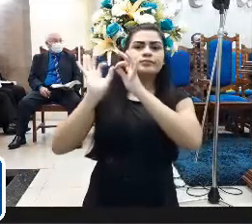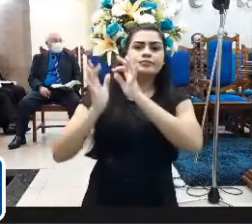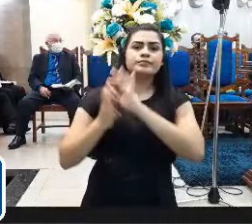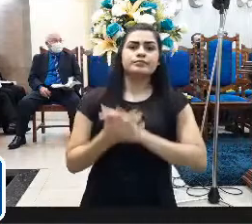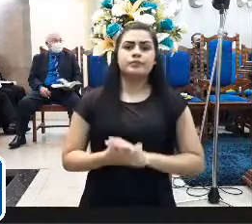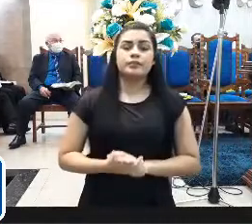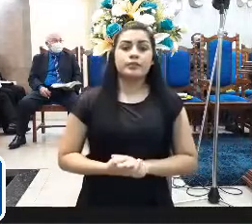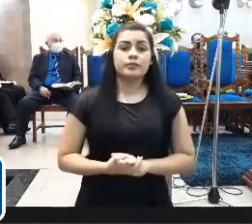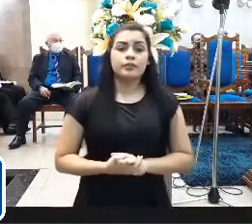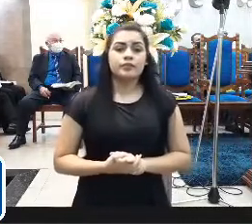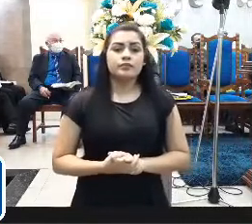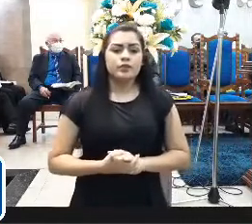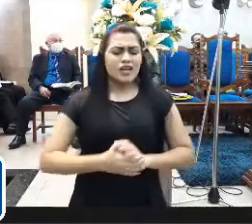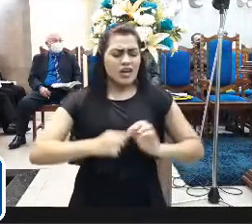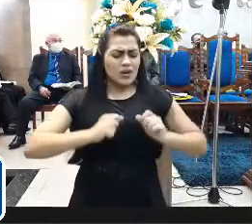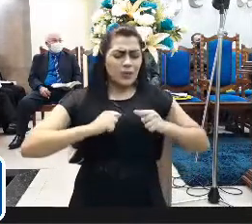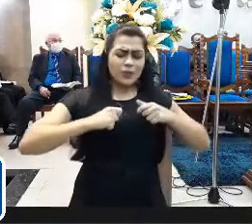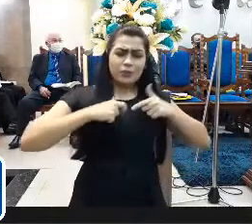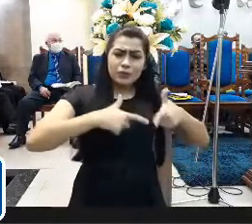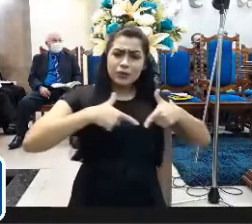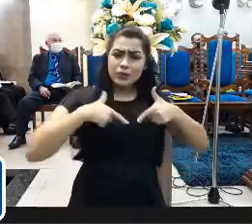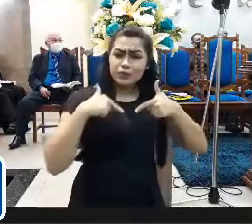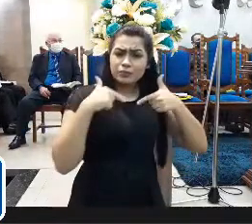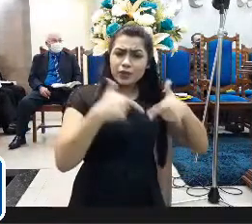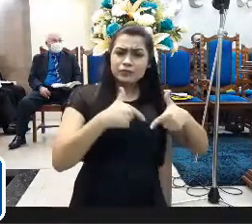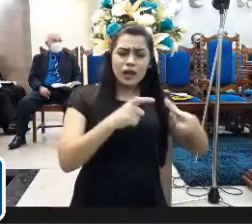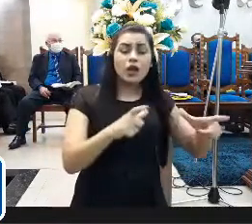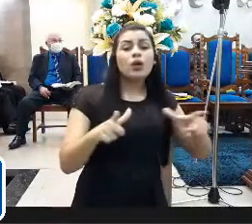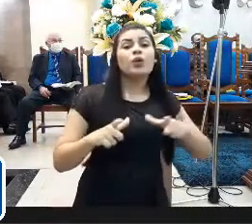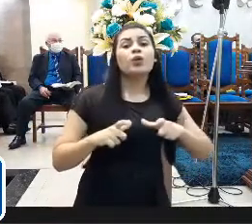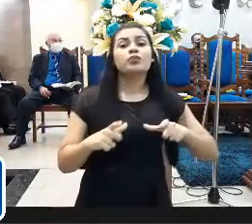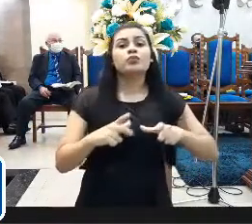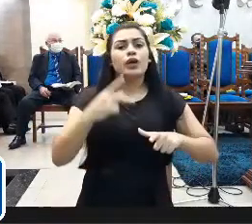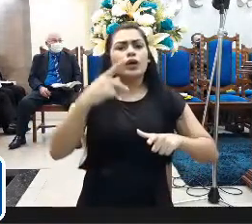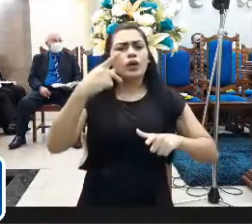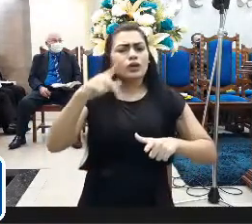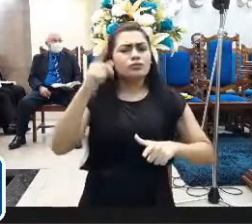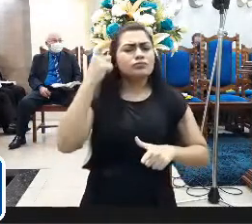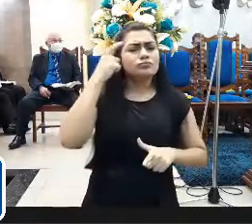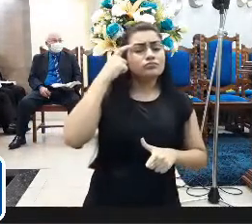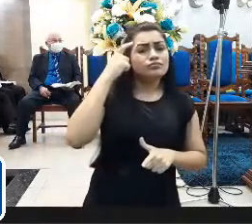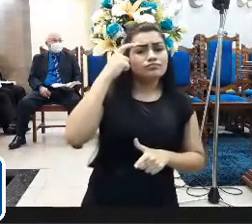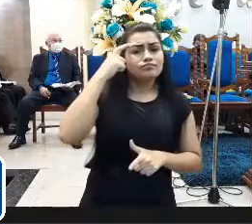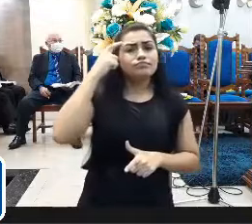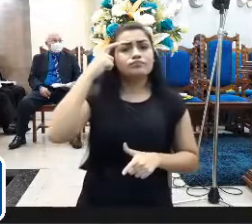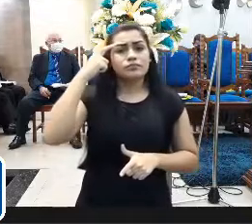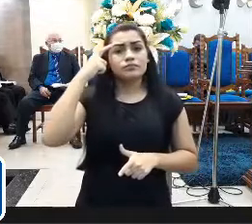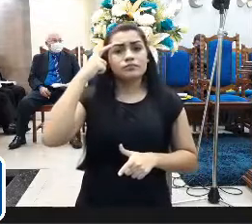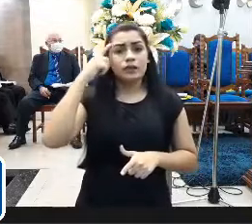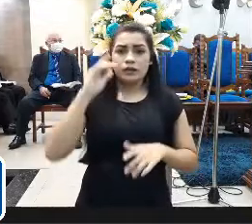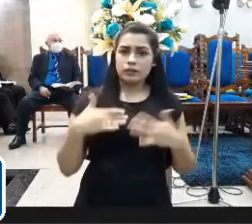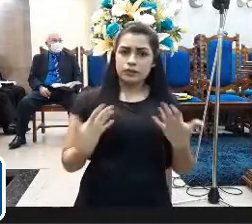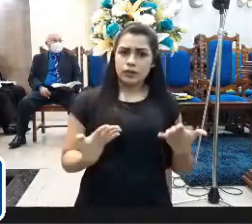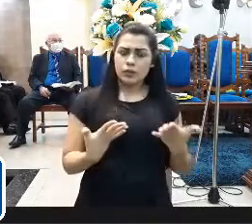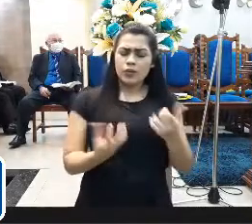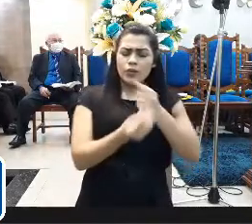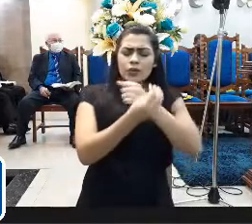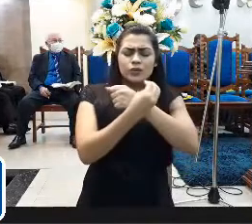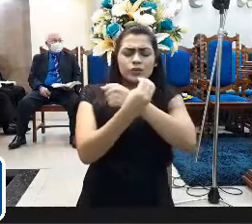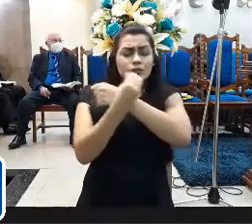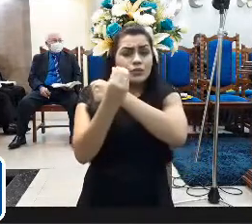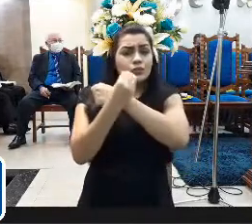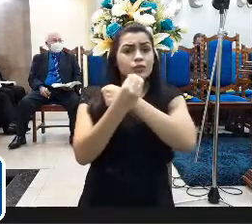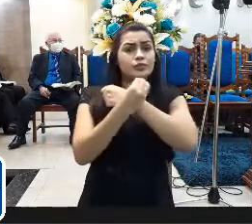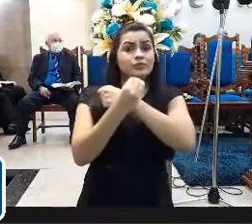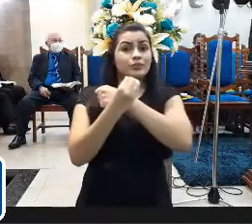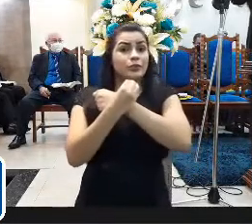O campo de batalha espiritual é a sua mente. Aí Pedro diz, então cuide da sua mente. Quando